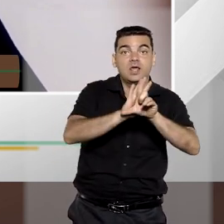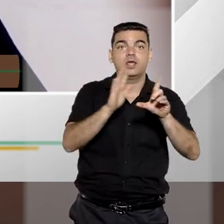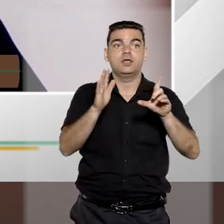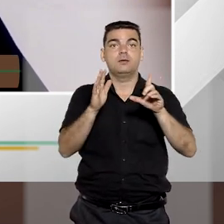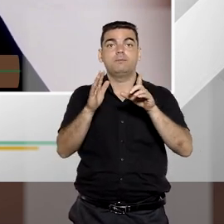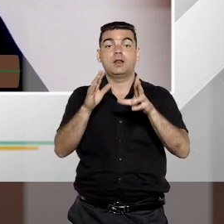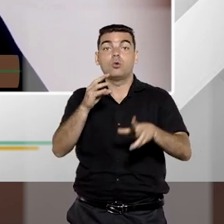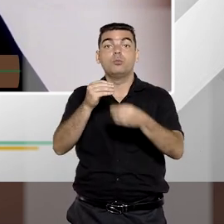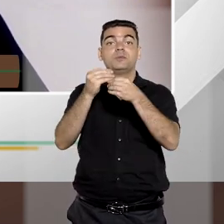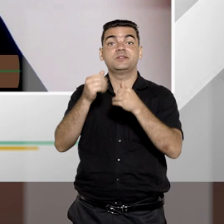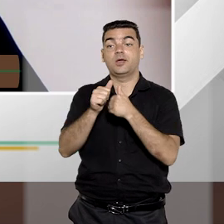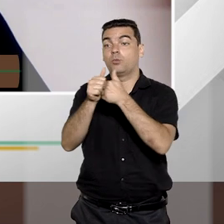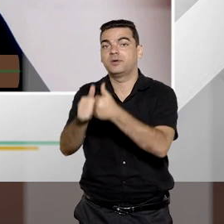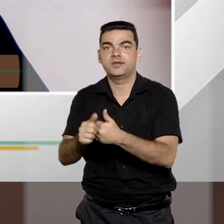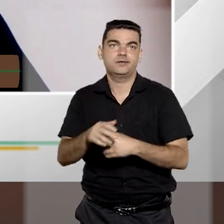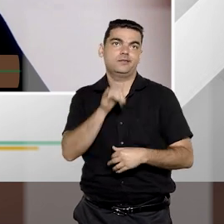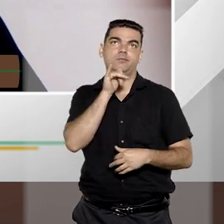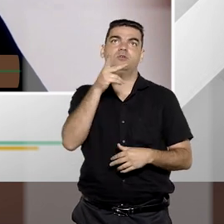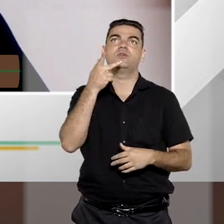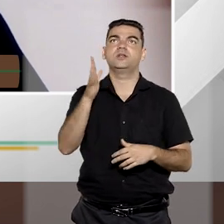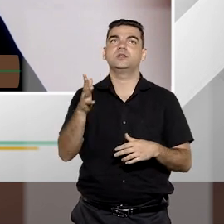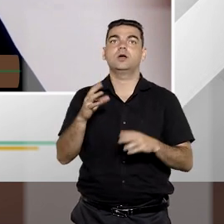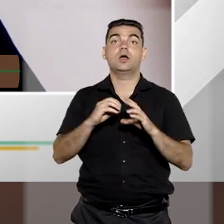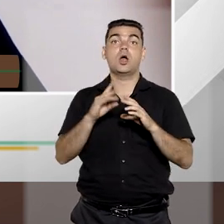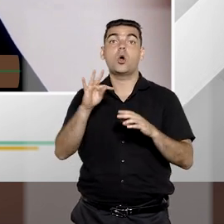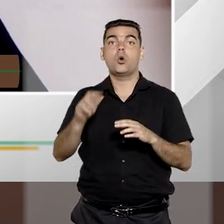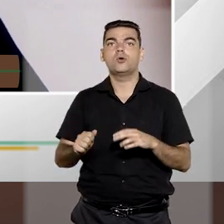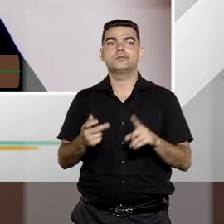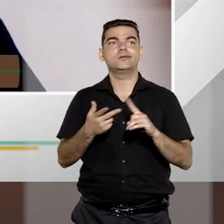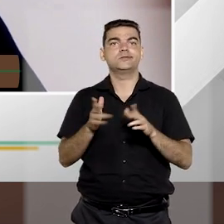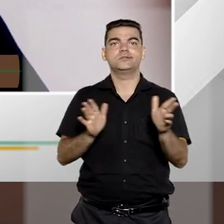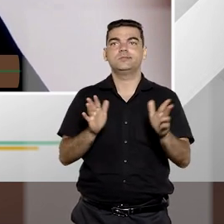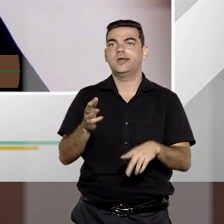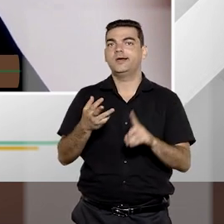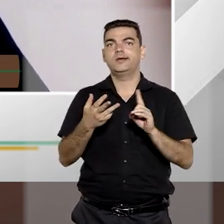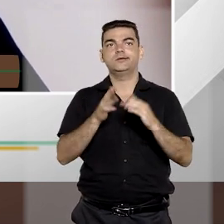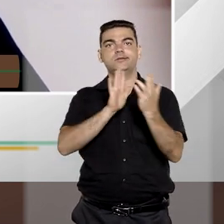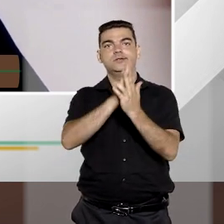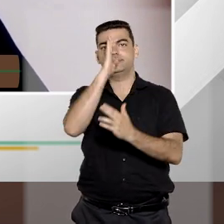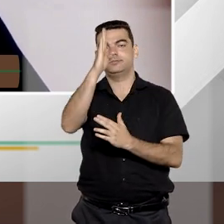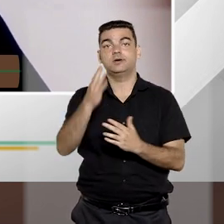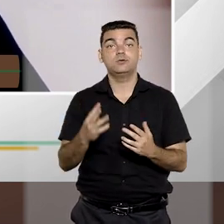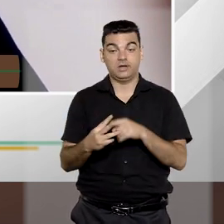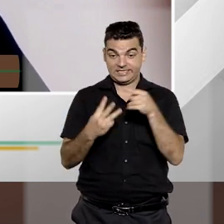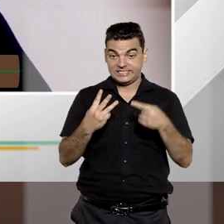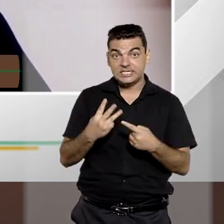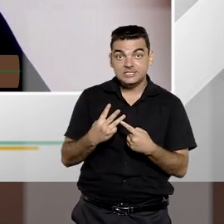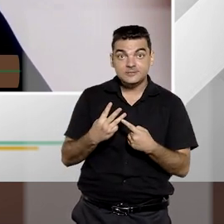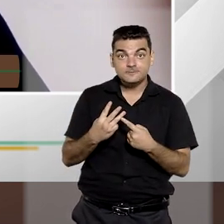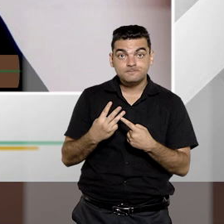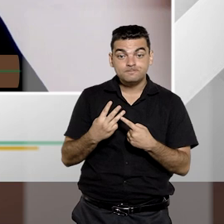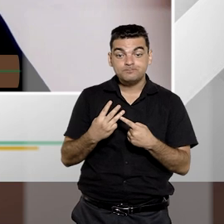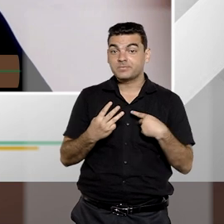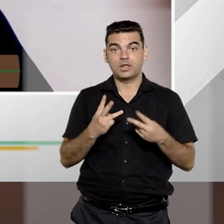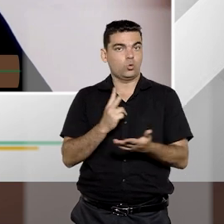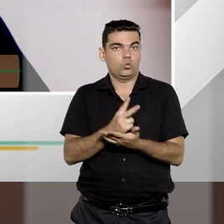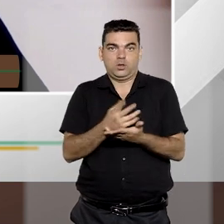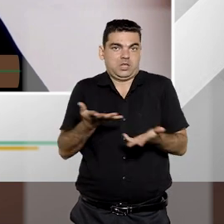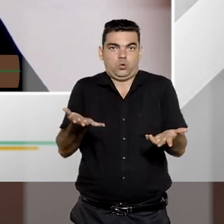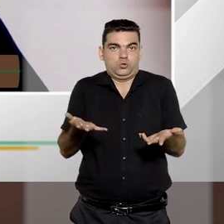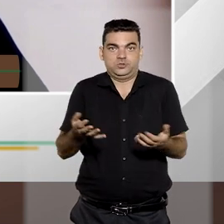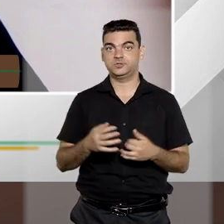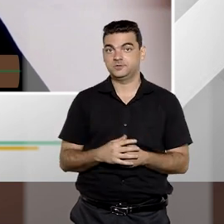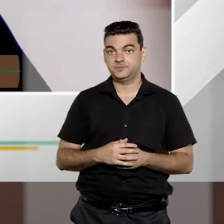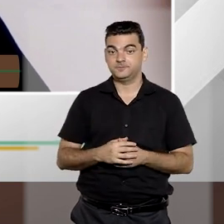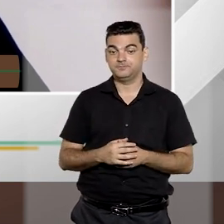a complementar. Porque, por exemplo, como eu falei, a lei de cotas, a lei da acessibilidade, a lei do atendimento prioritário, elas continuam existindo.